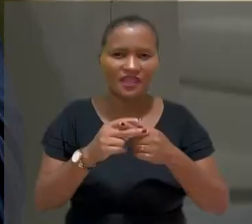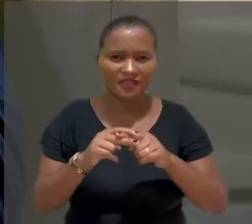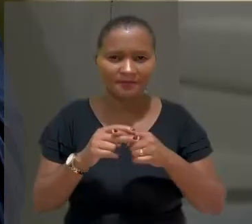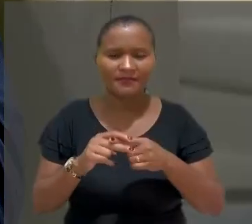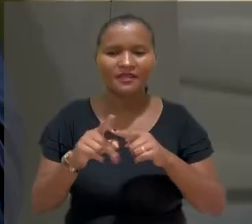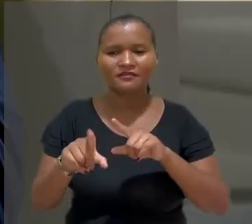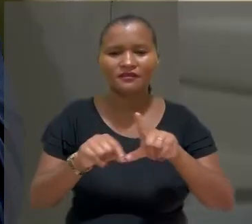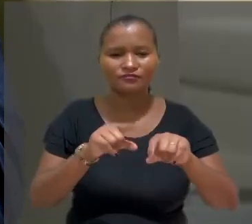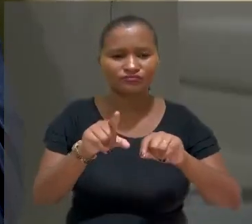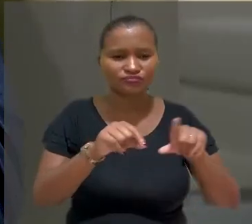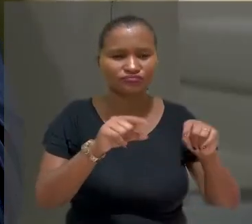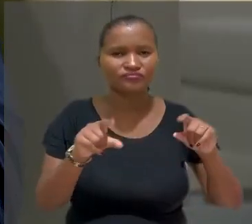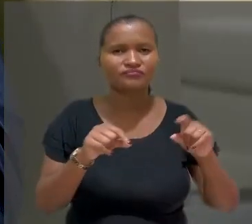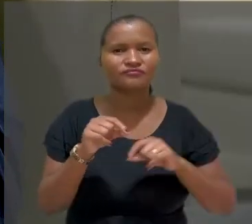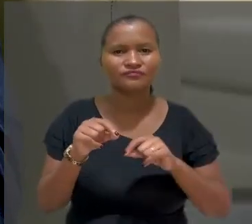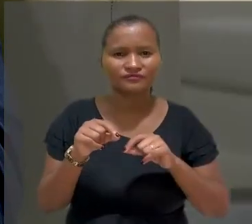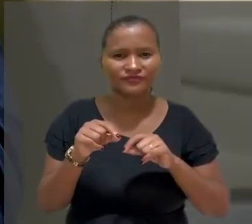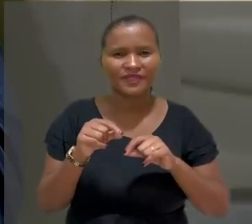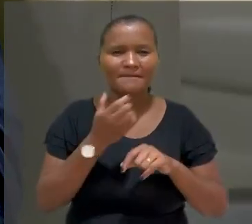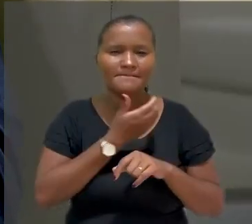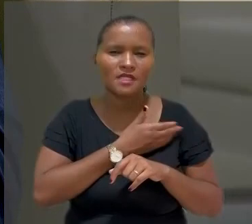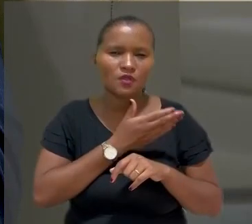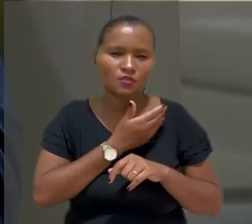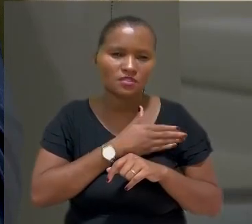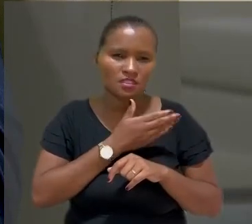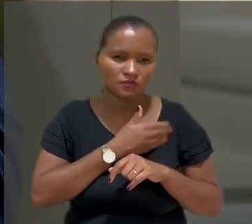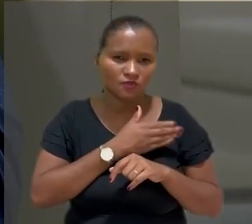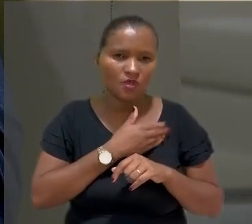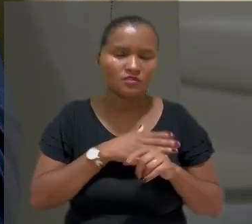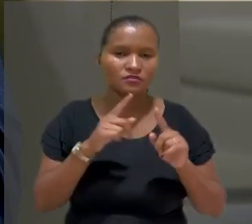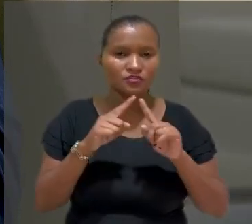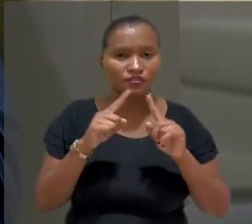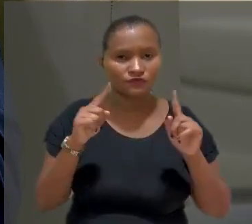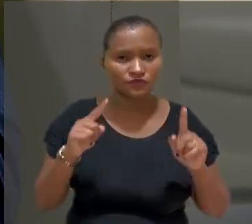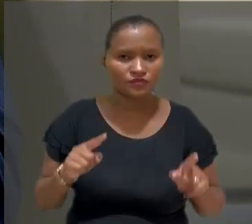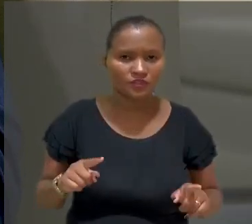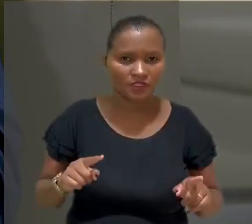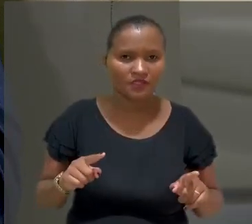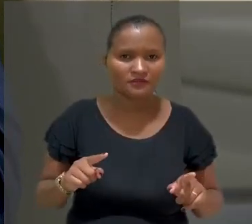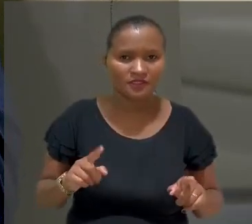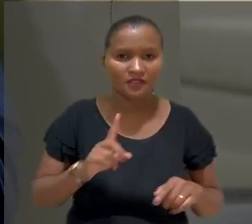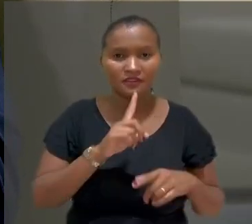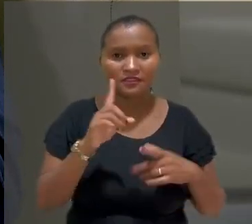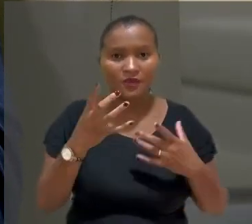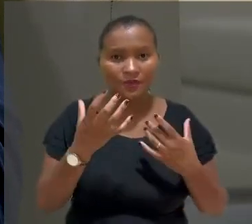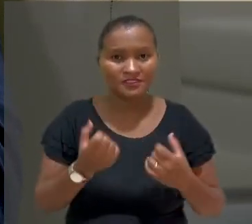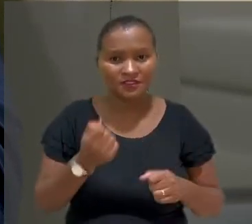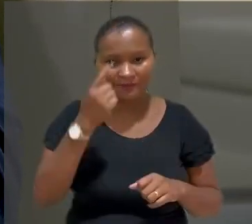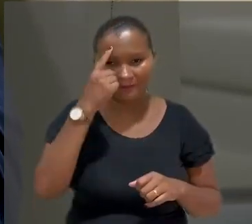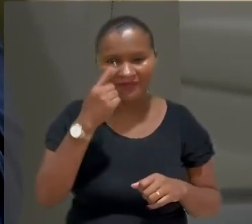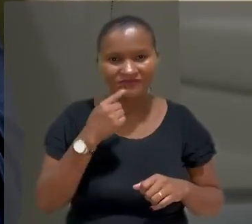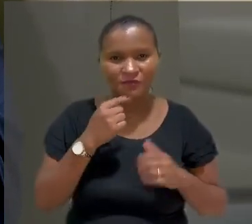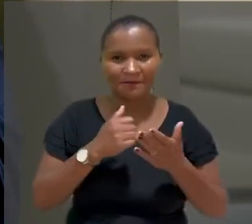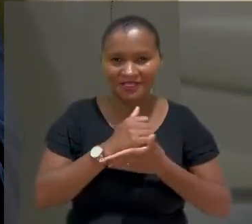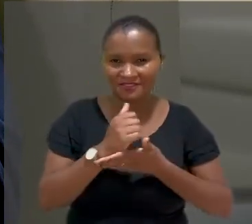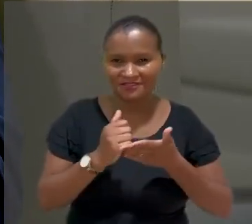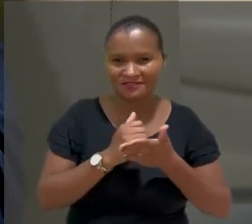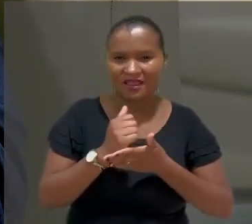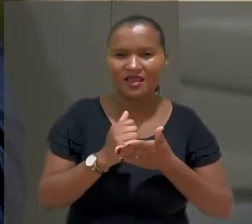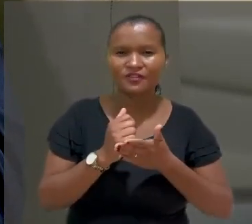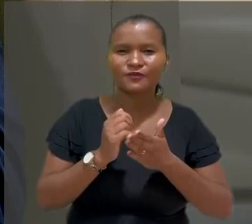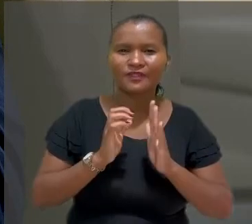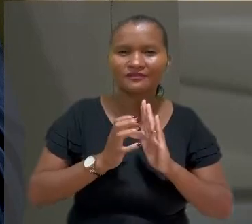privacidade, ferramentas de recrutamento e seleção preconceituosos de empregados, que recusem